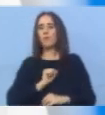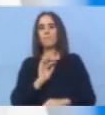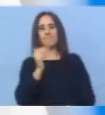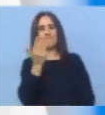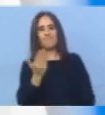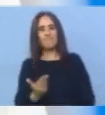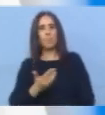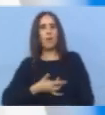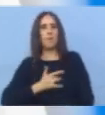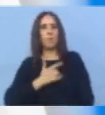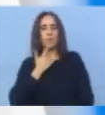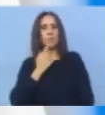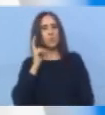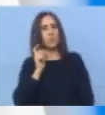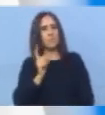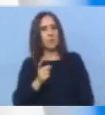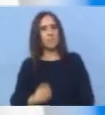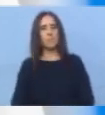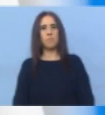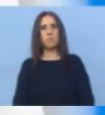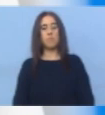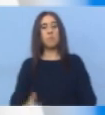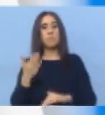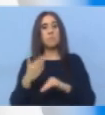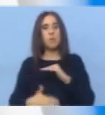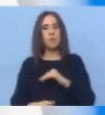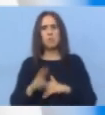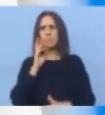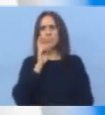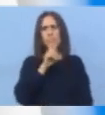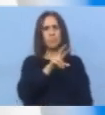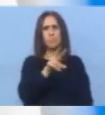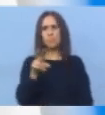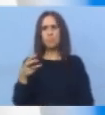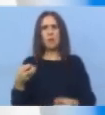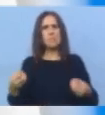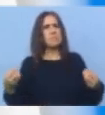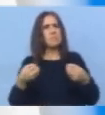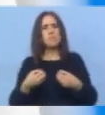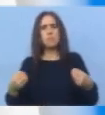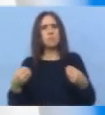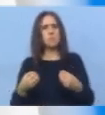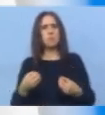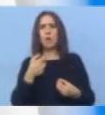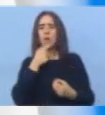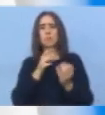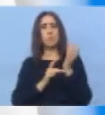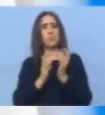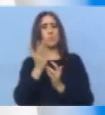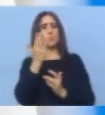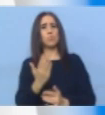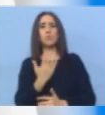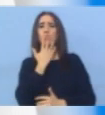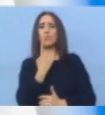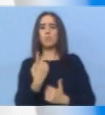amado, escutai-o. De repente, olhando em redor, não viram mais ninguém, a não ser Jesus sozinho